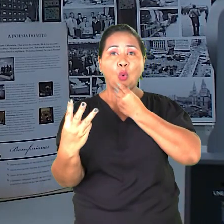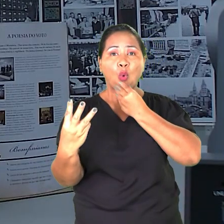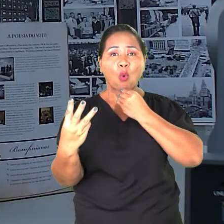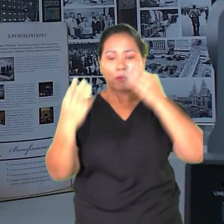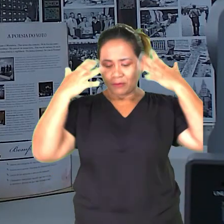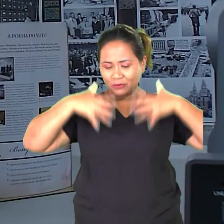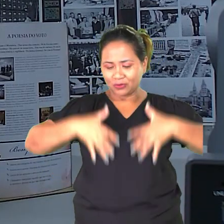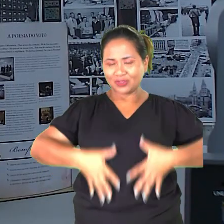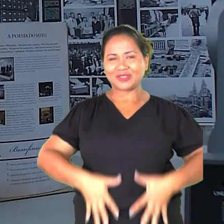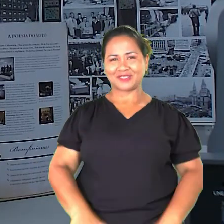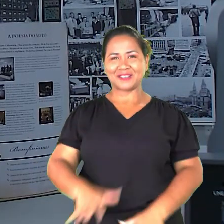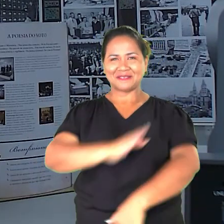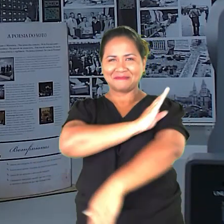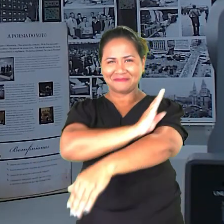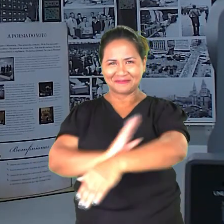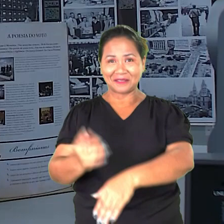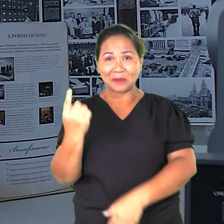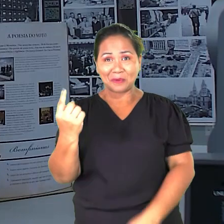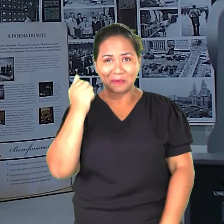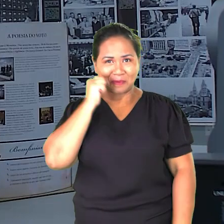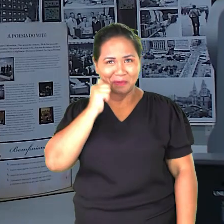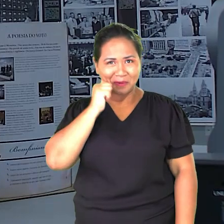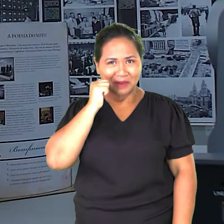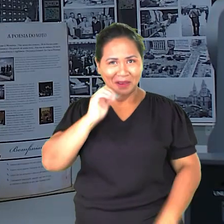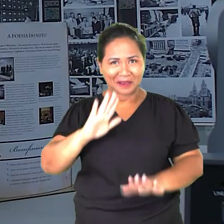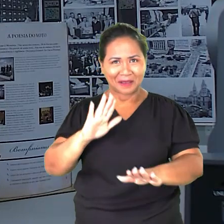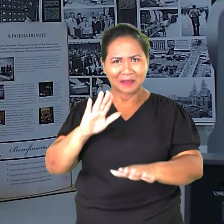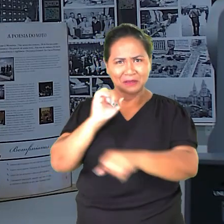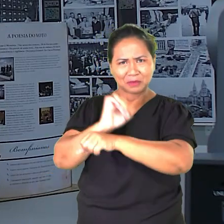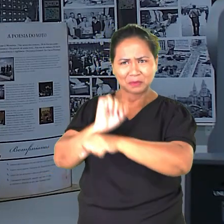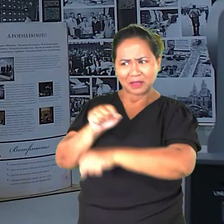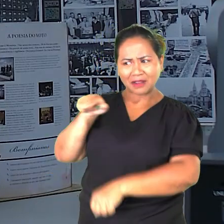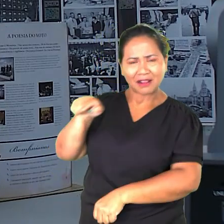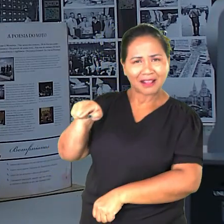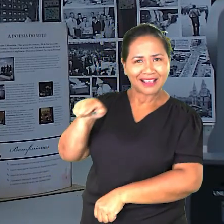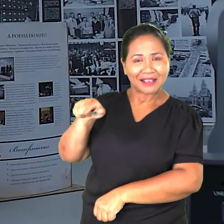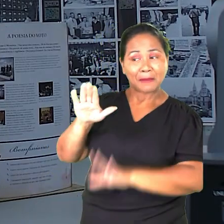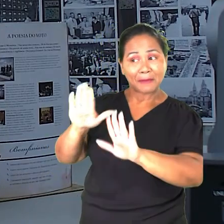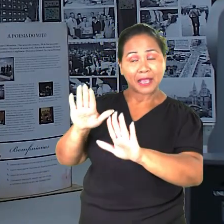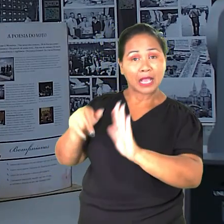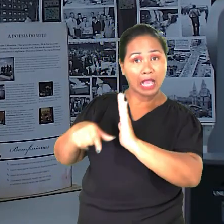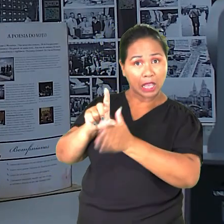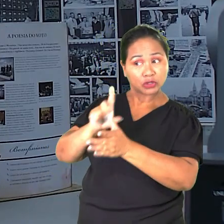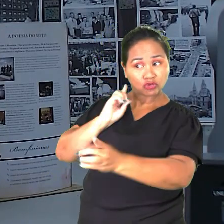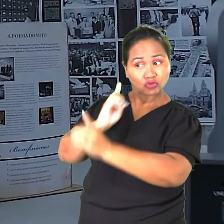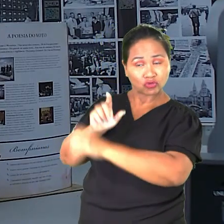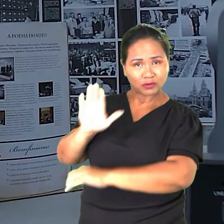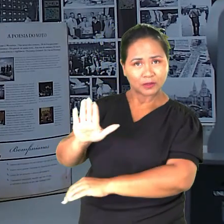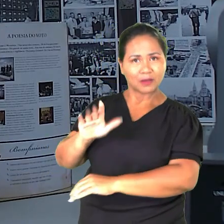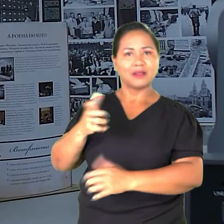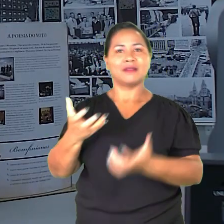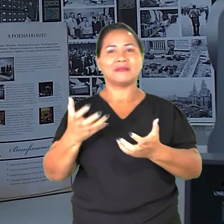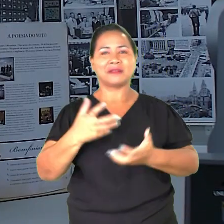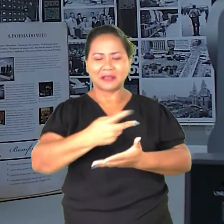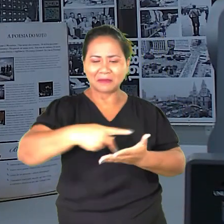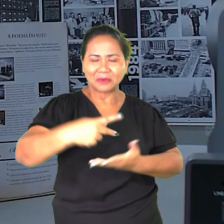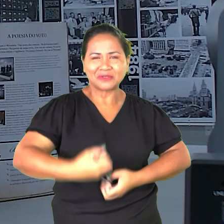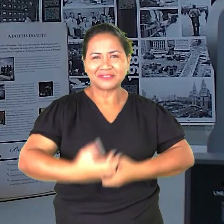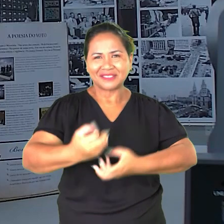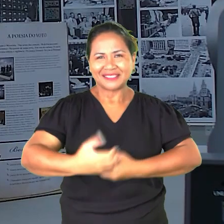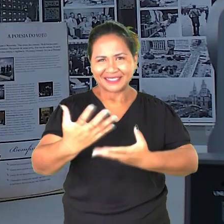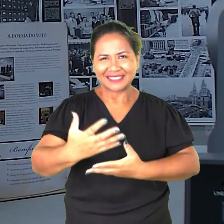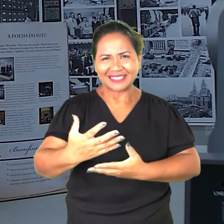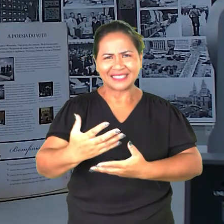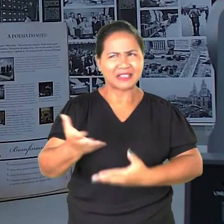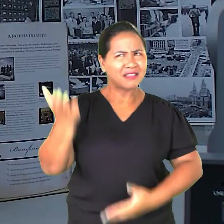primeiro subsolo. Mas antes que eu vá ao encontro deles, permitam-me evocar uma última citação do nosso amado poeta, que